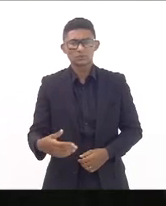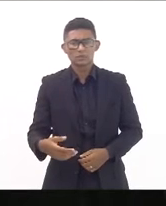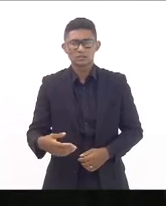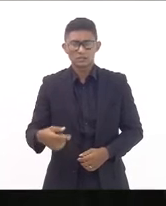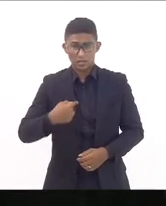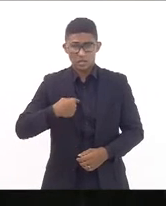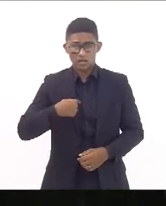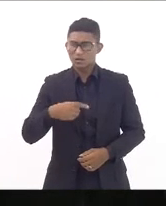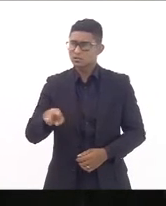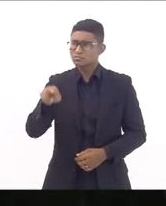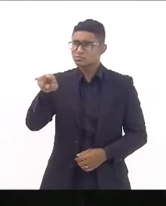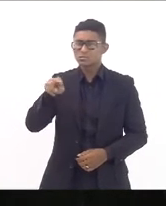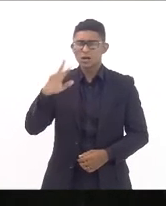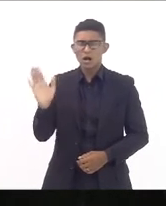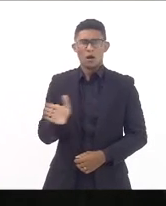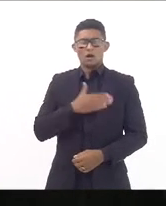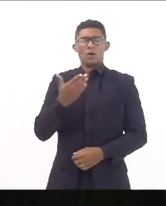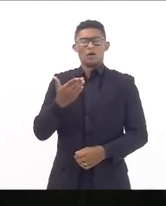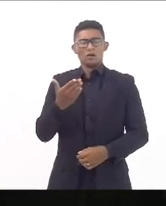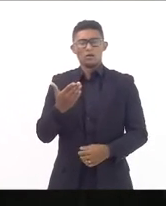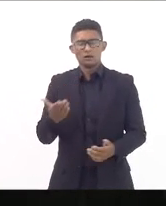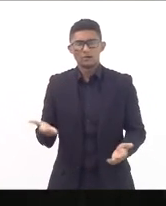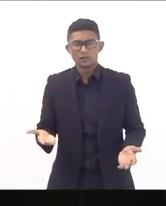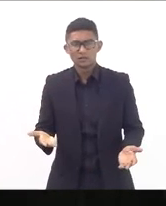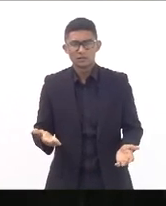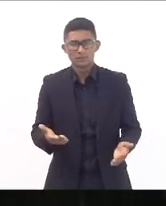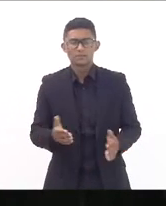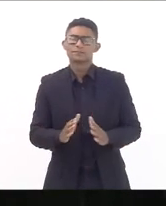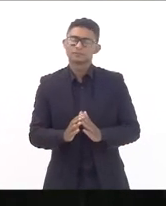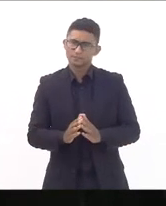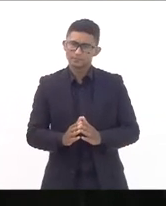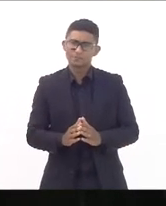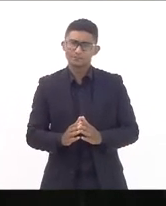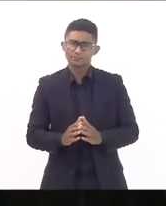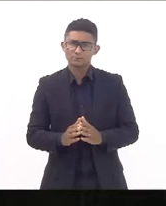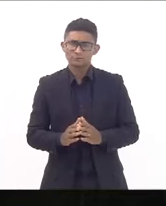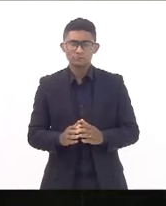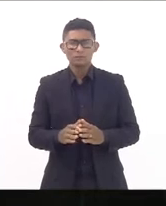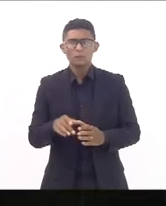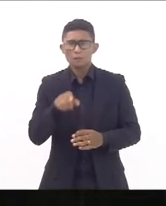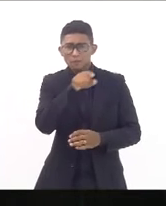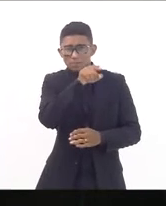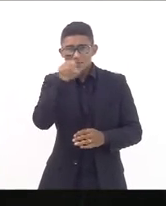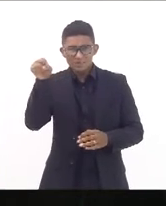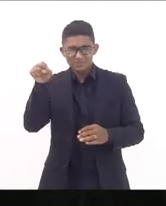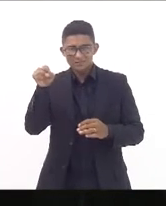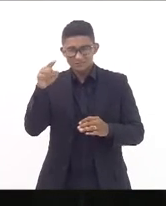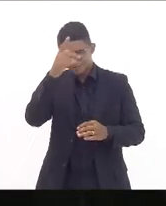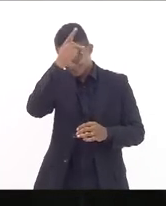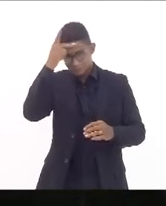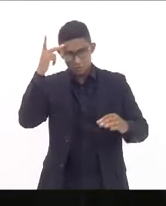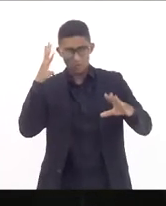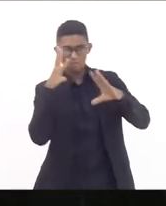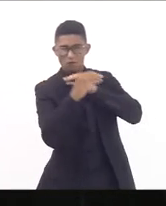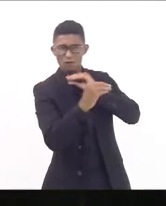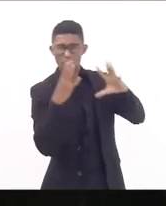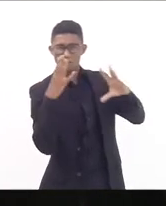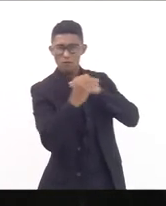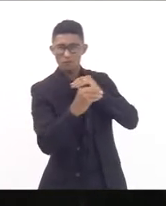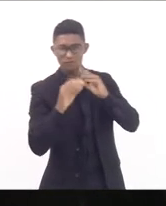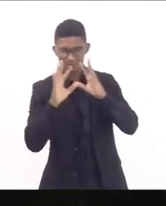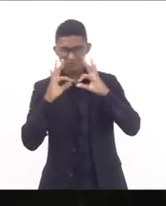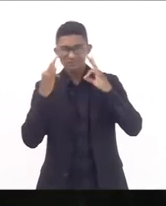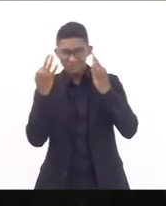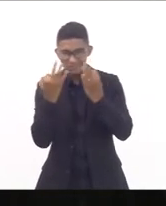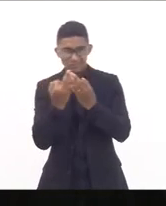assustador. E como depois essas famílias poderão voltar às